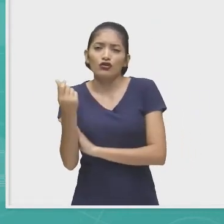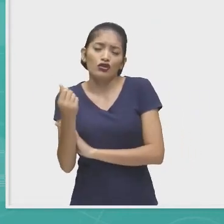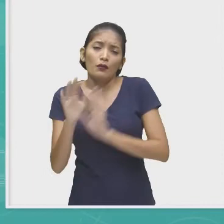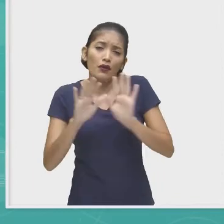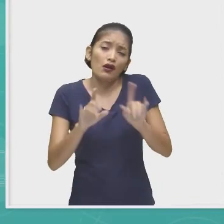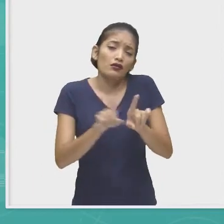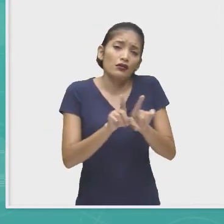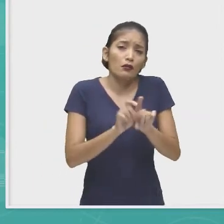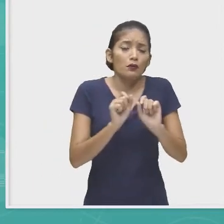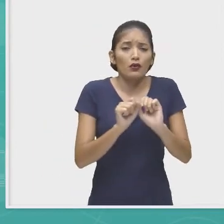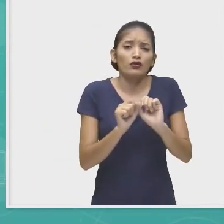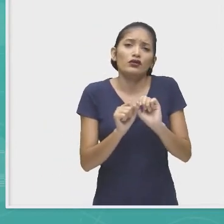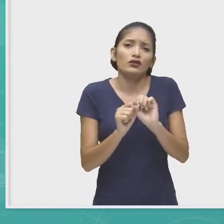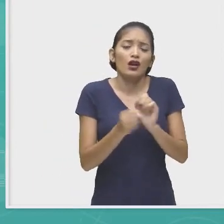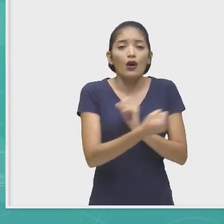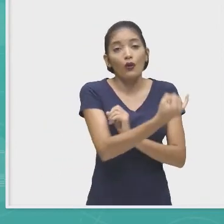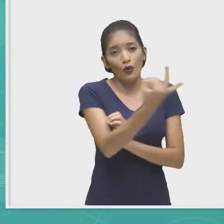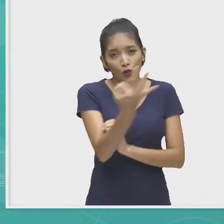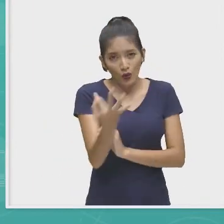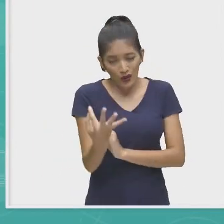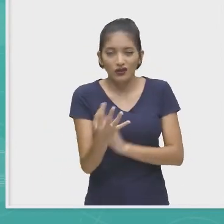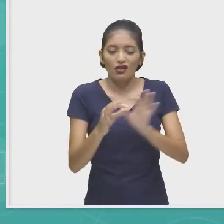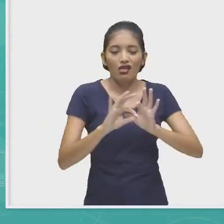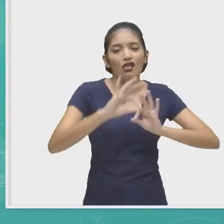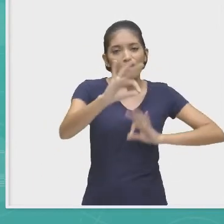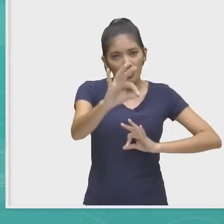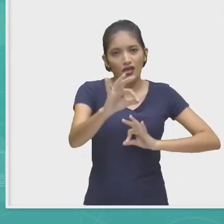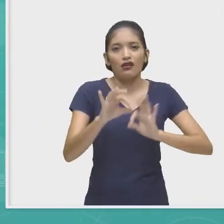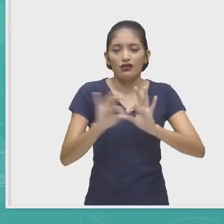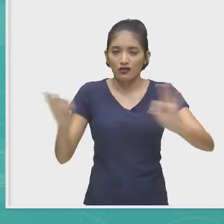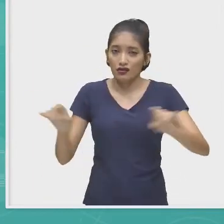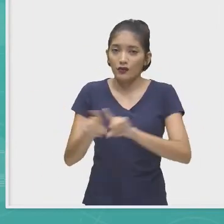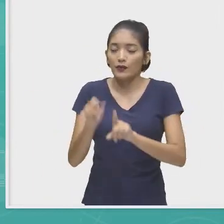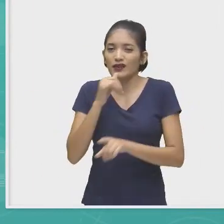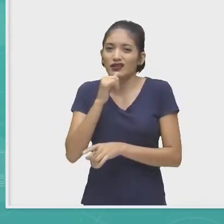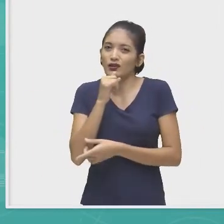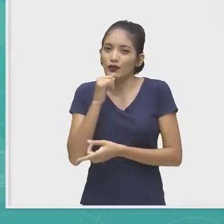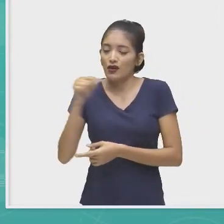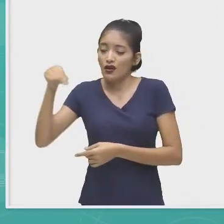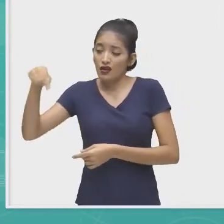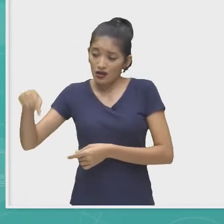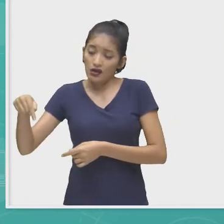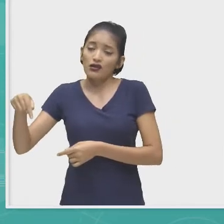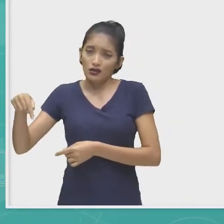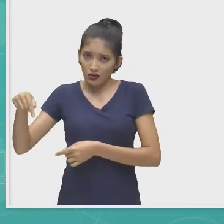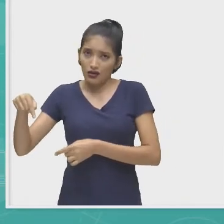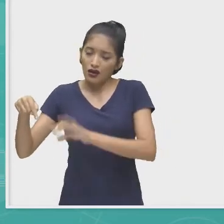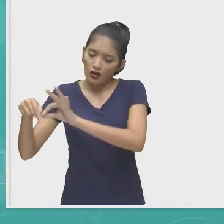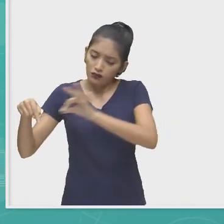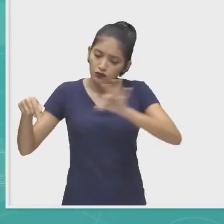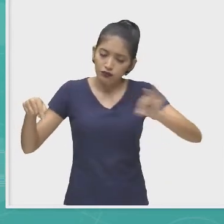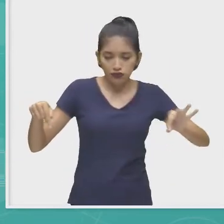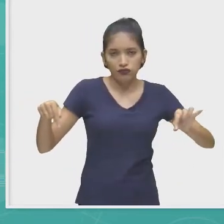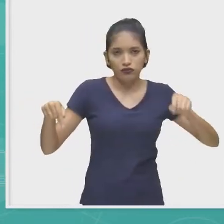também determinadas quantidades, né, distâncias. Vamos supor, você vai sair de um ponto A ao ponto